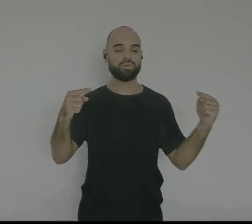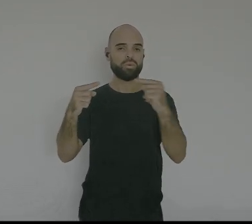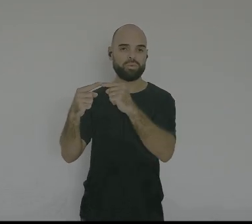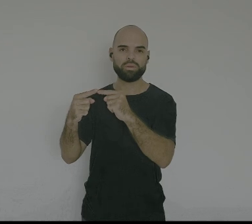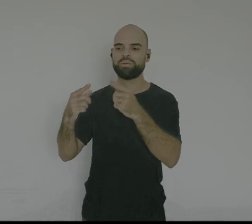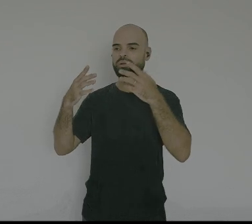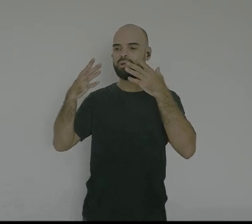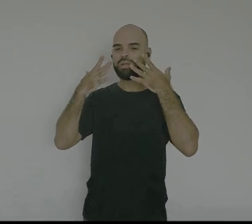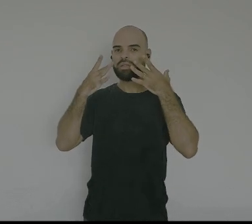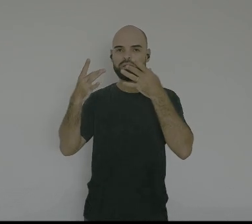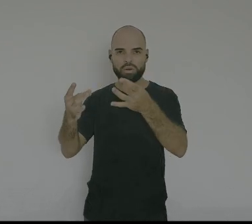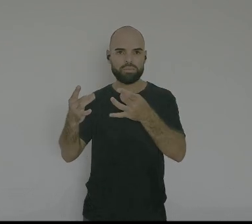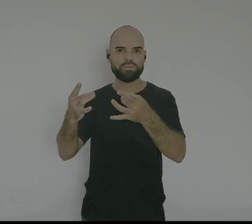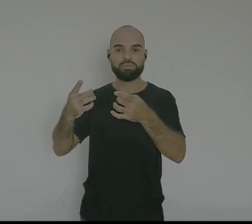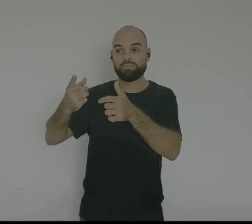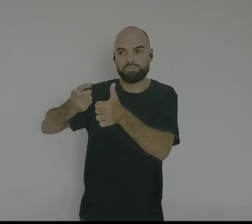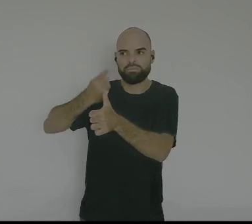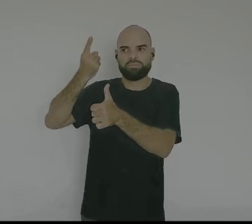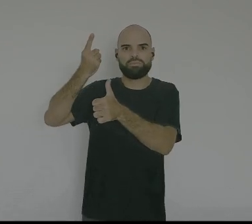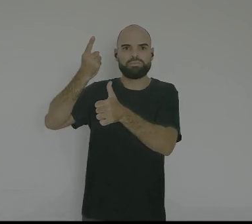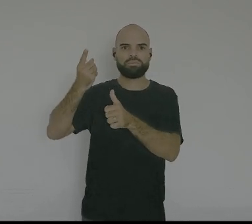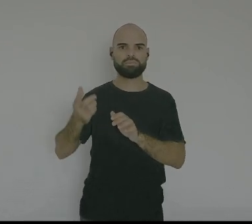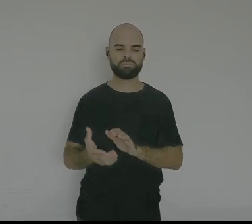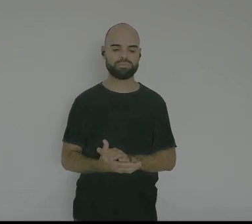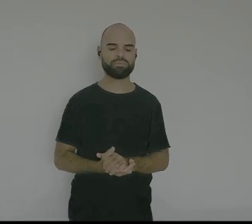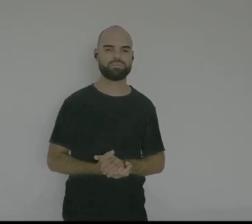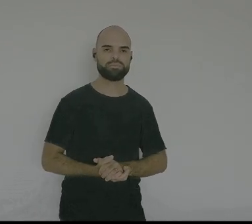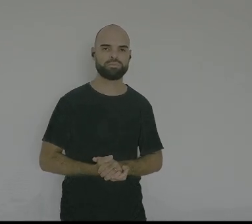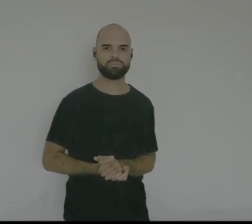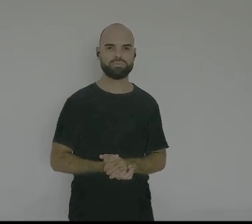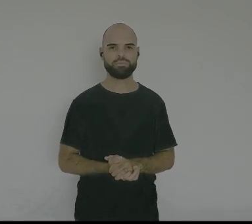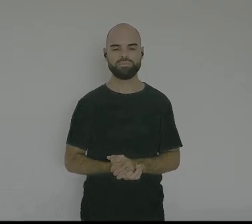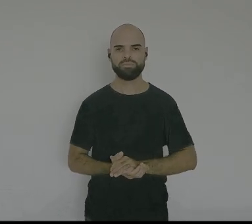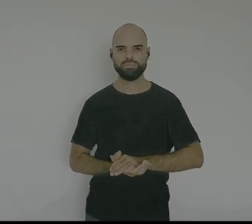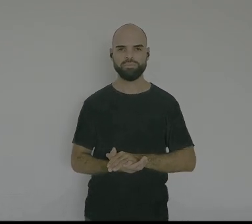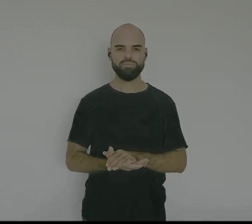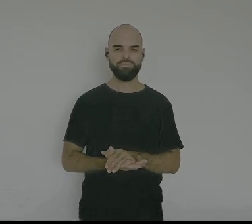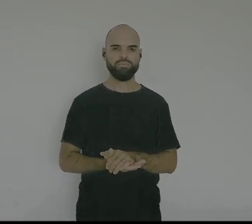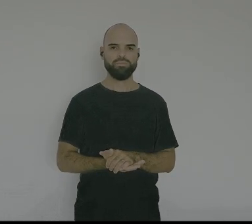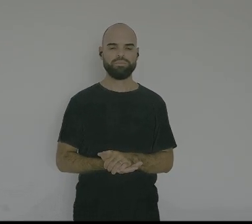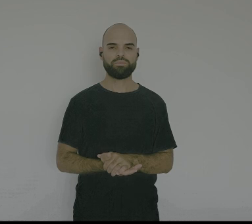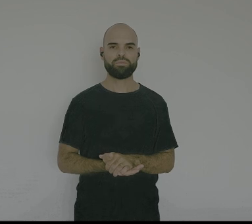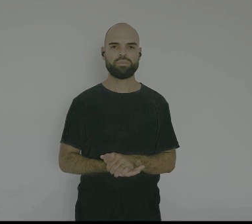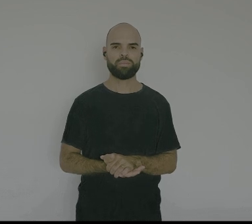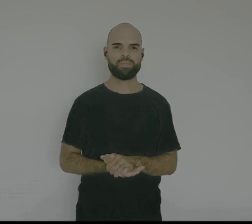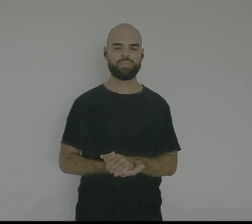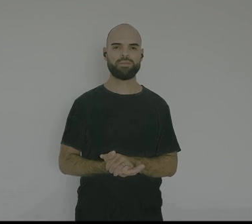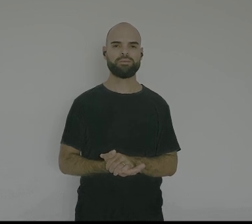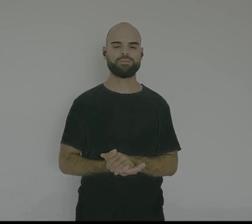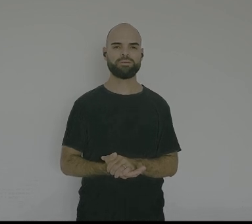população adstrita à rede, vinculada à atenção primária à saúde.